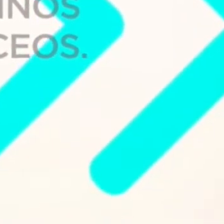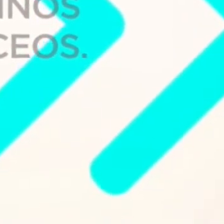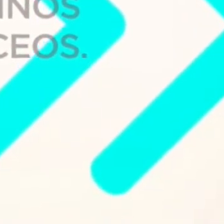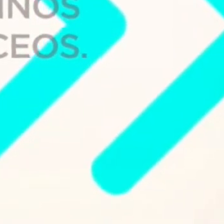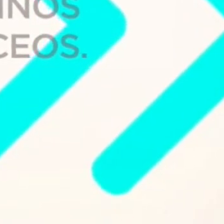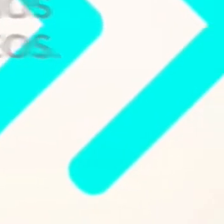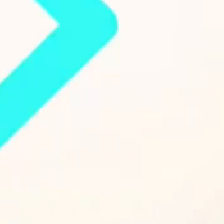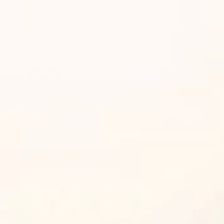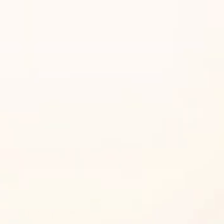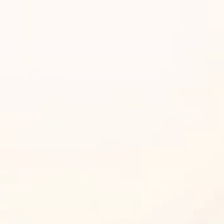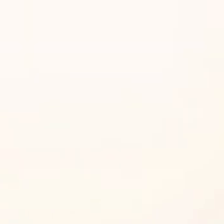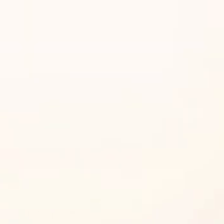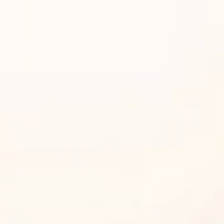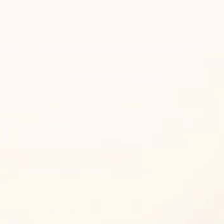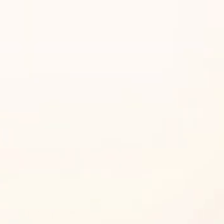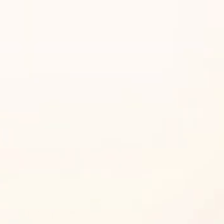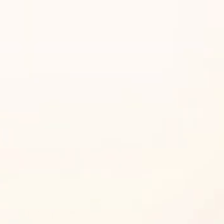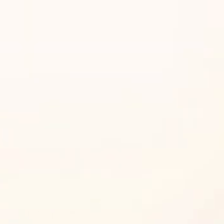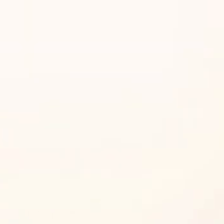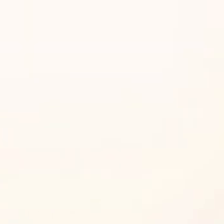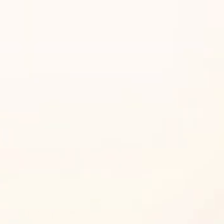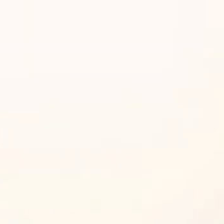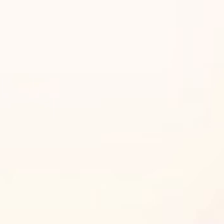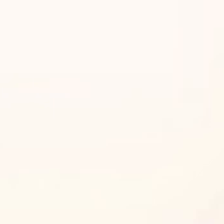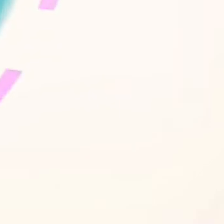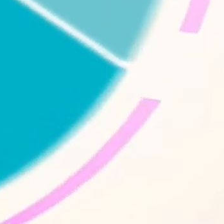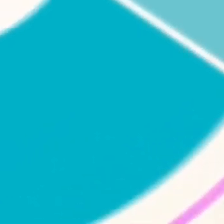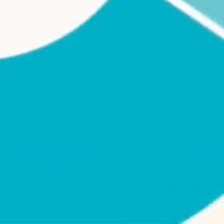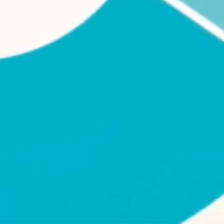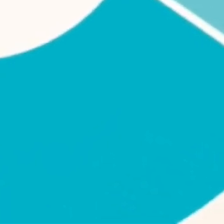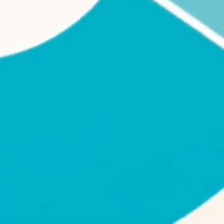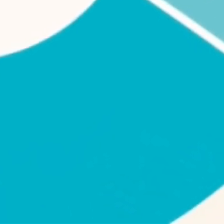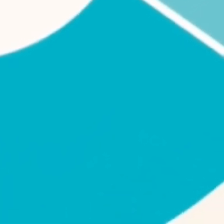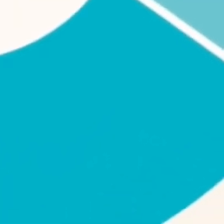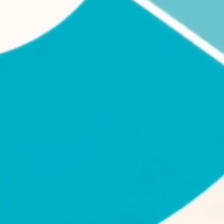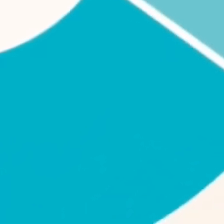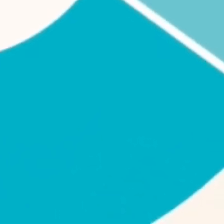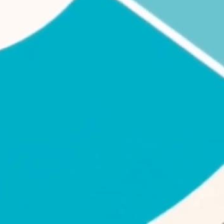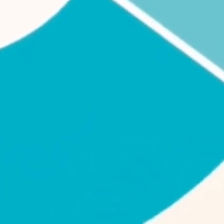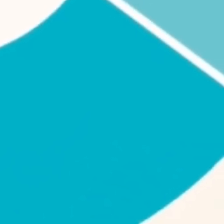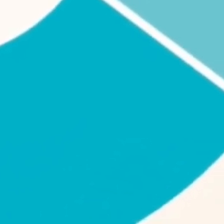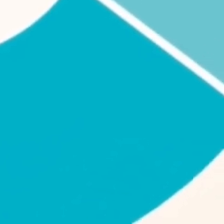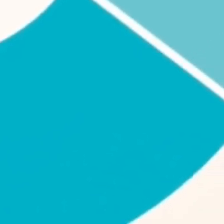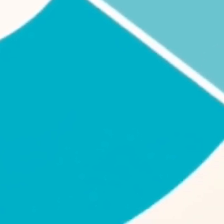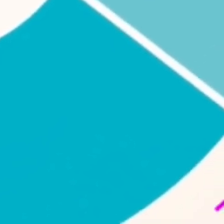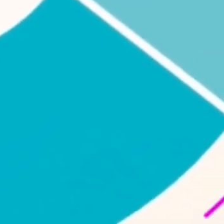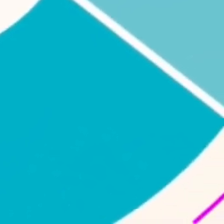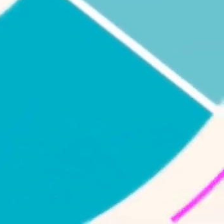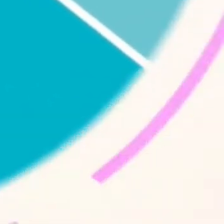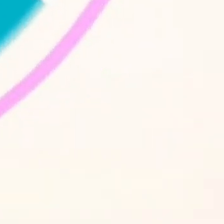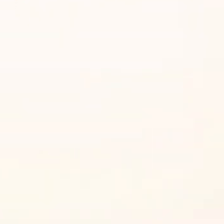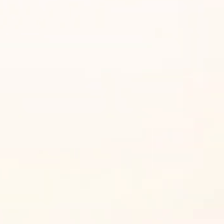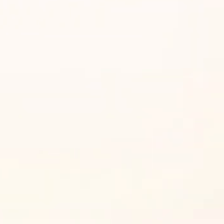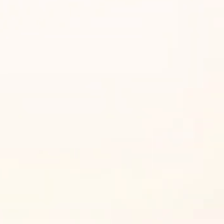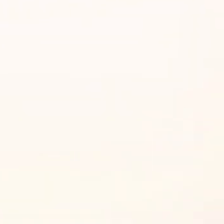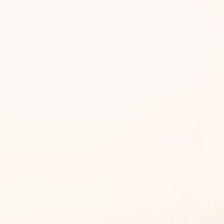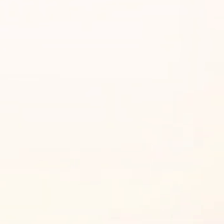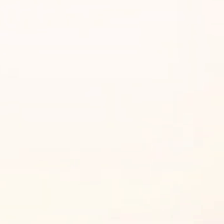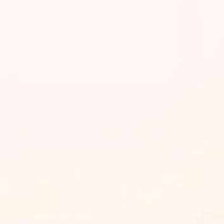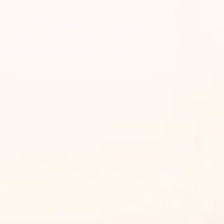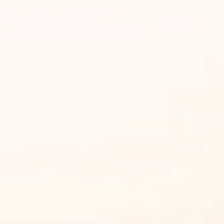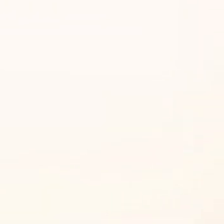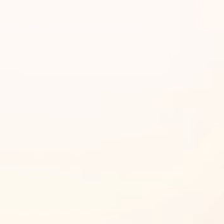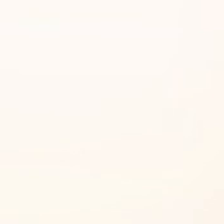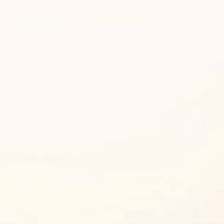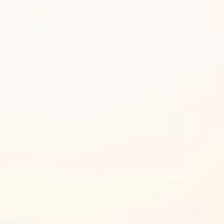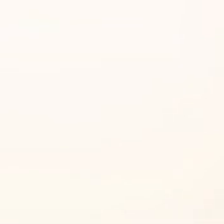de galináceos. A economia de Arauá está assim distribuída: 53% na administração pública,